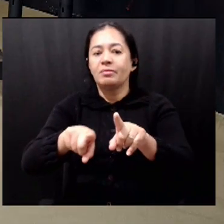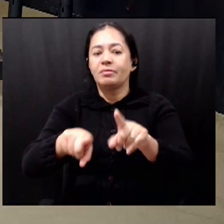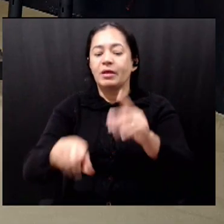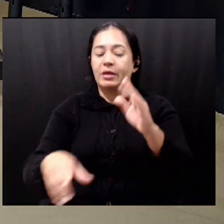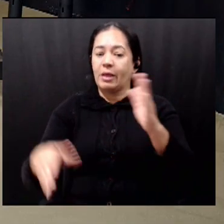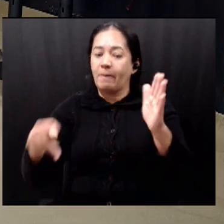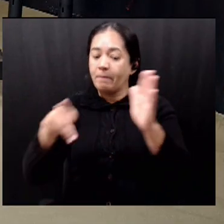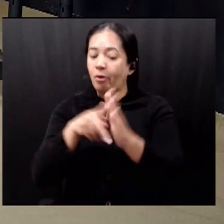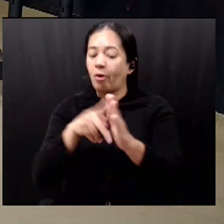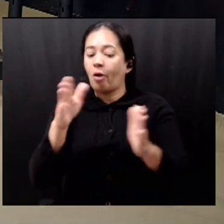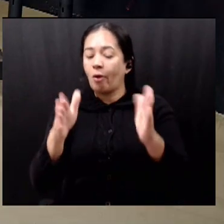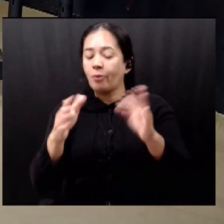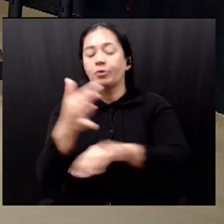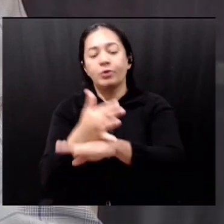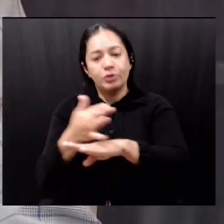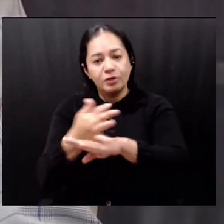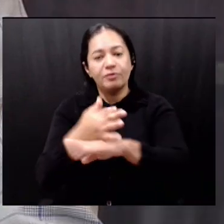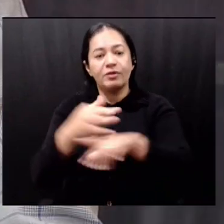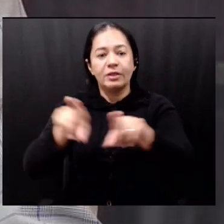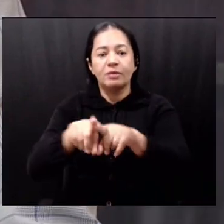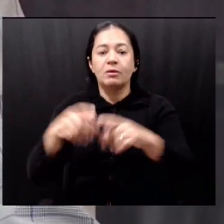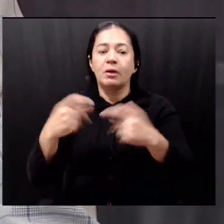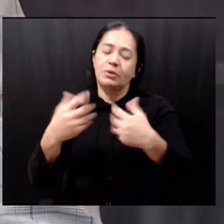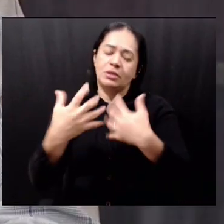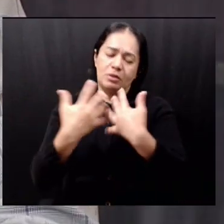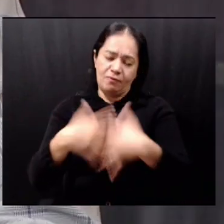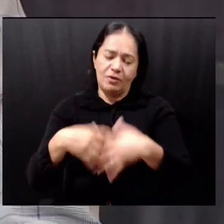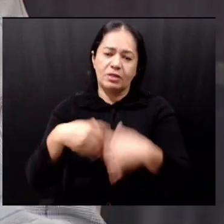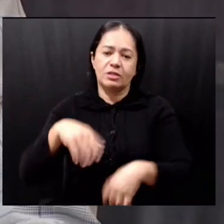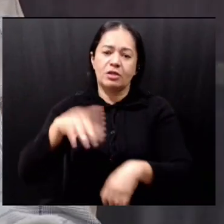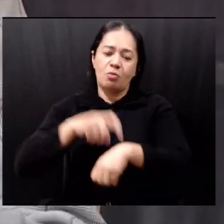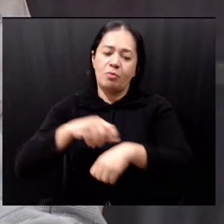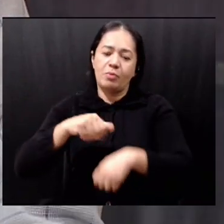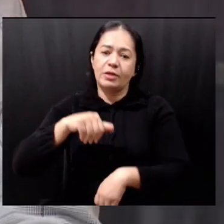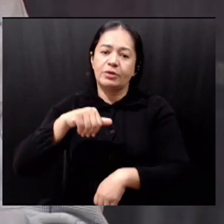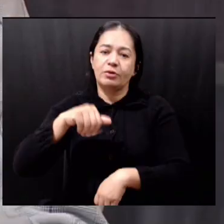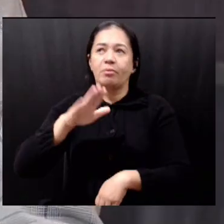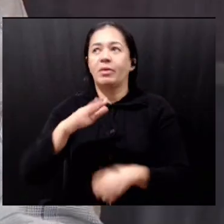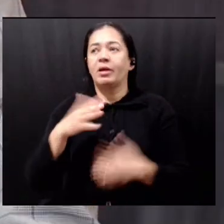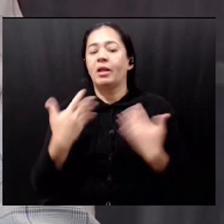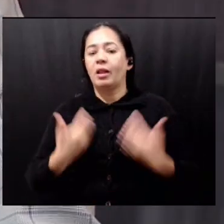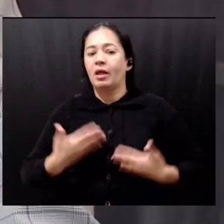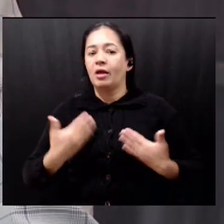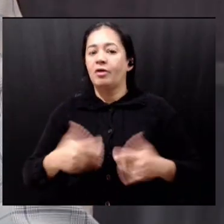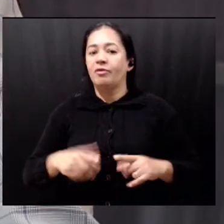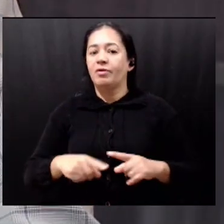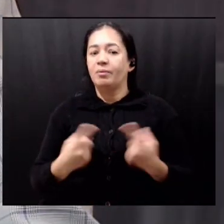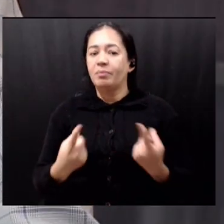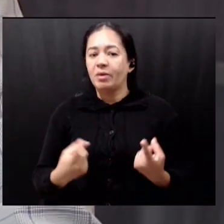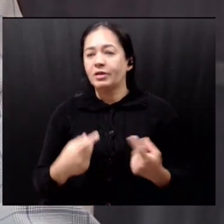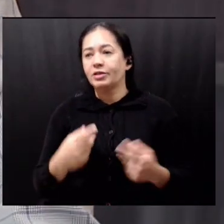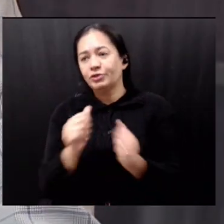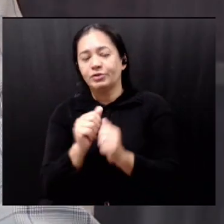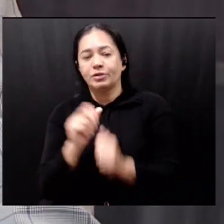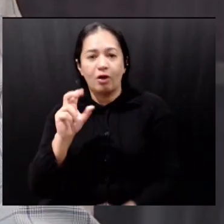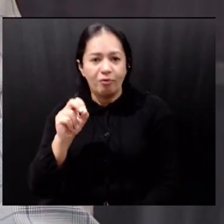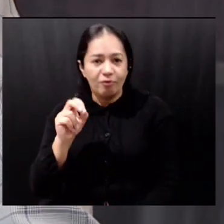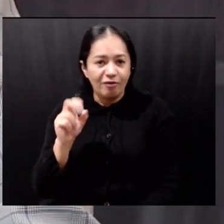acho que precisa ser flexível, né? Um momento descontraído mesmo. Enfim, você tá com seus avós ali, né? Com outras